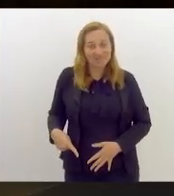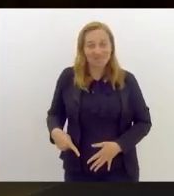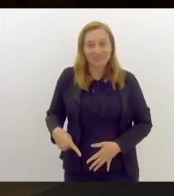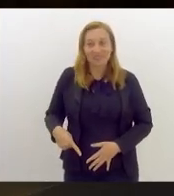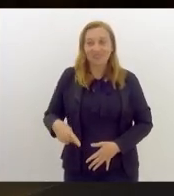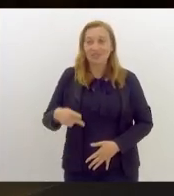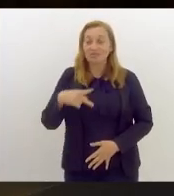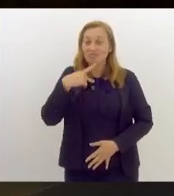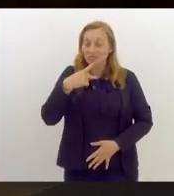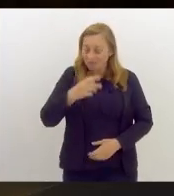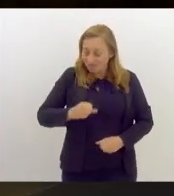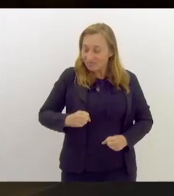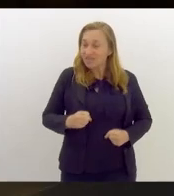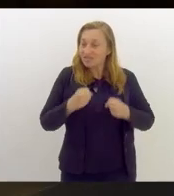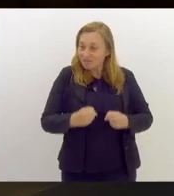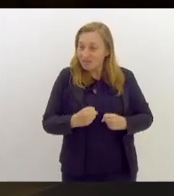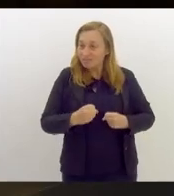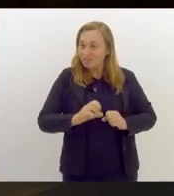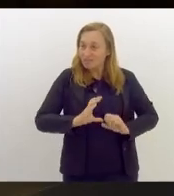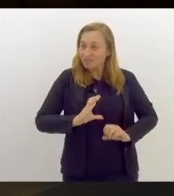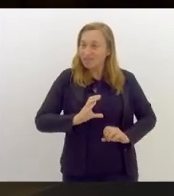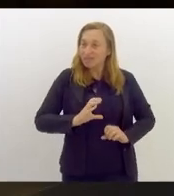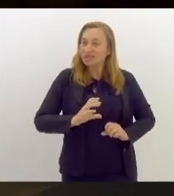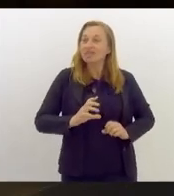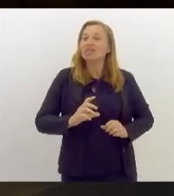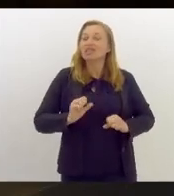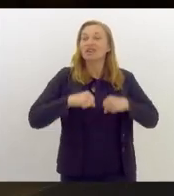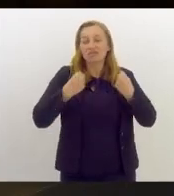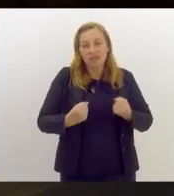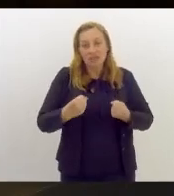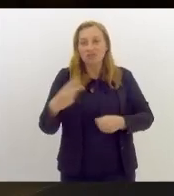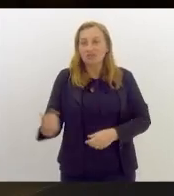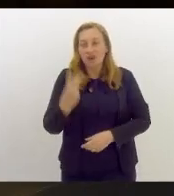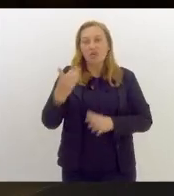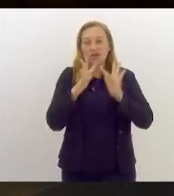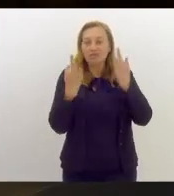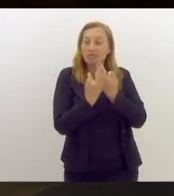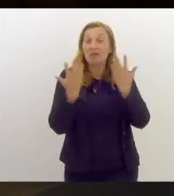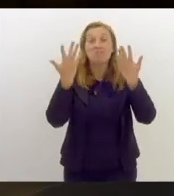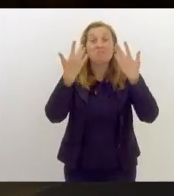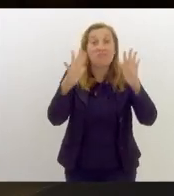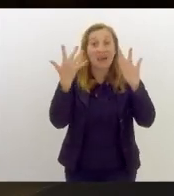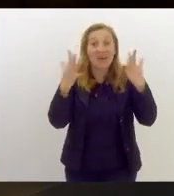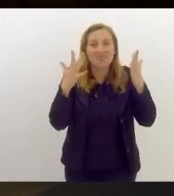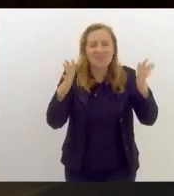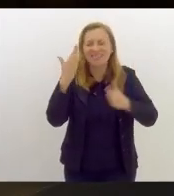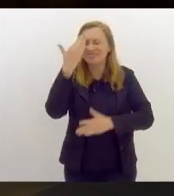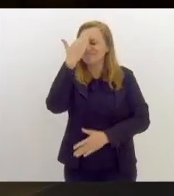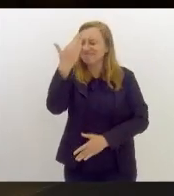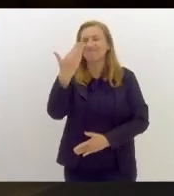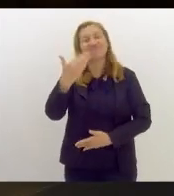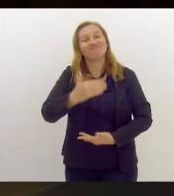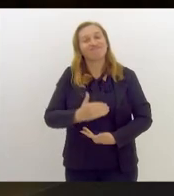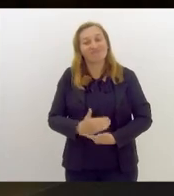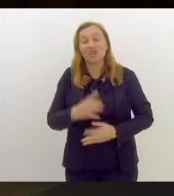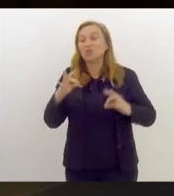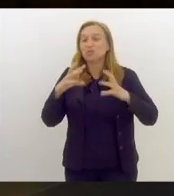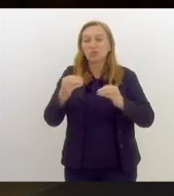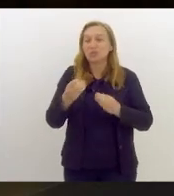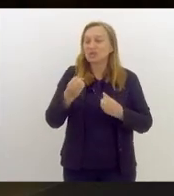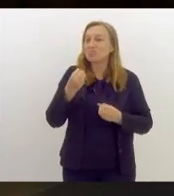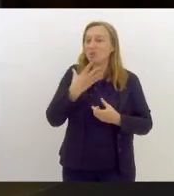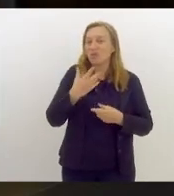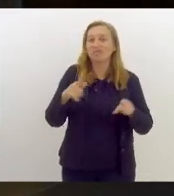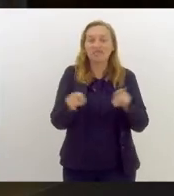firmes e sempre defender nossos valores da nossa família fica aqui Meus parabéns e muito grato tudo de bom e